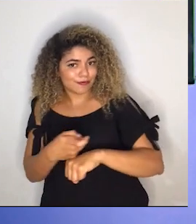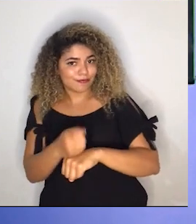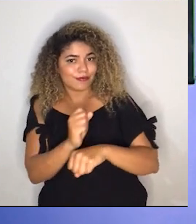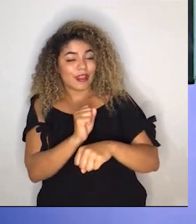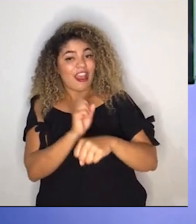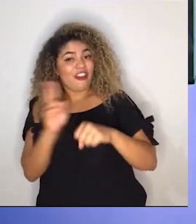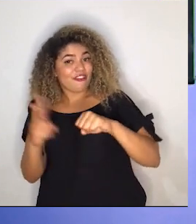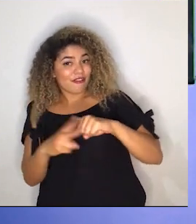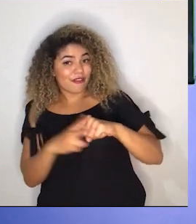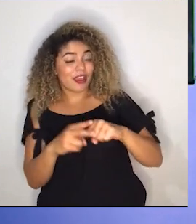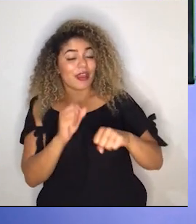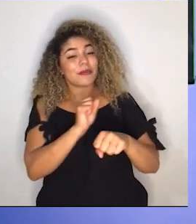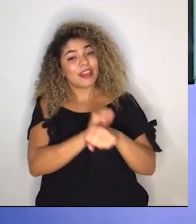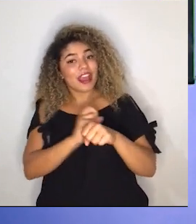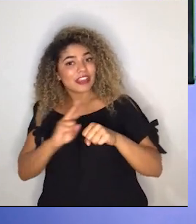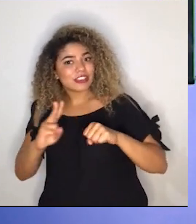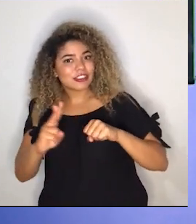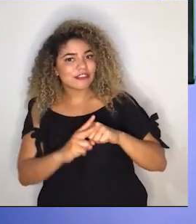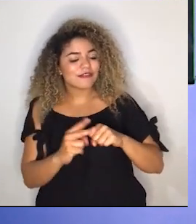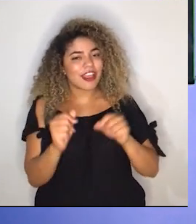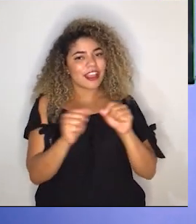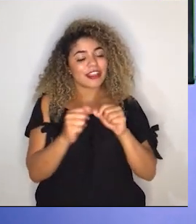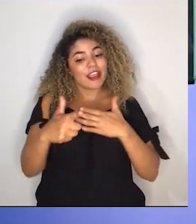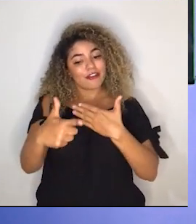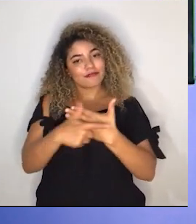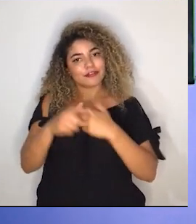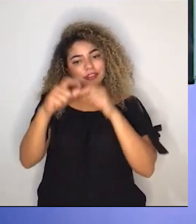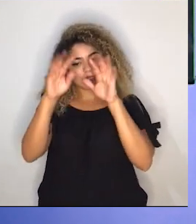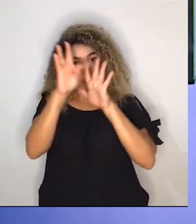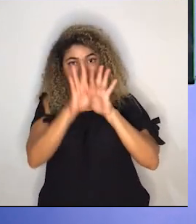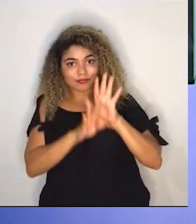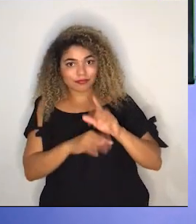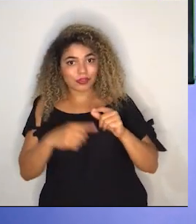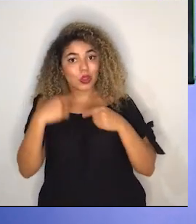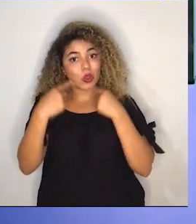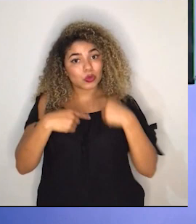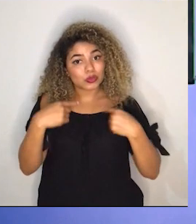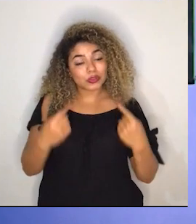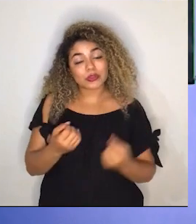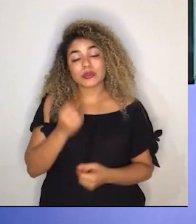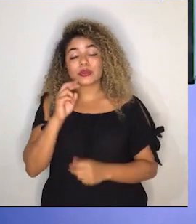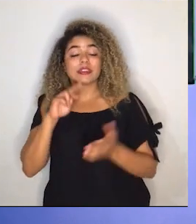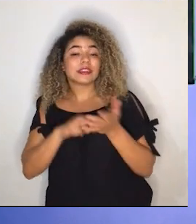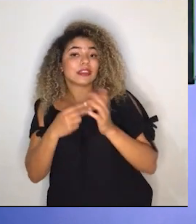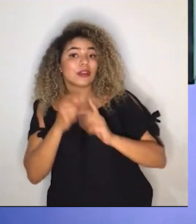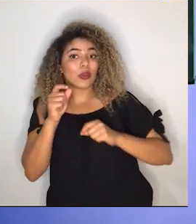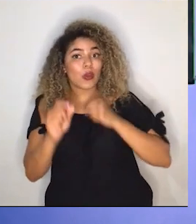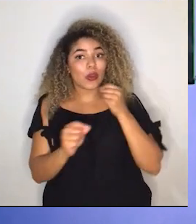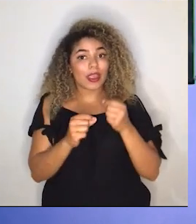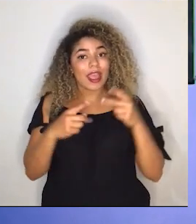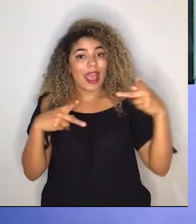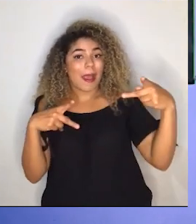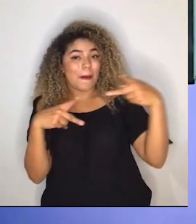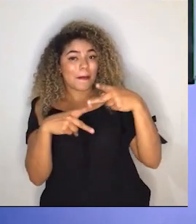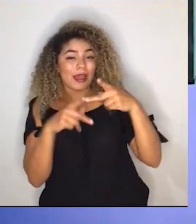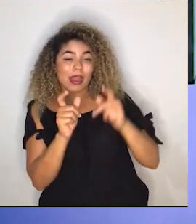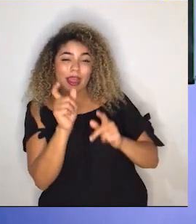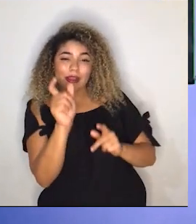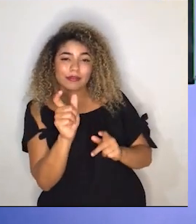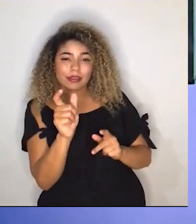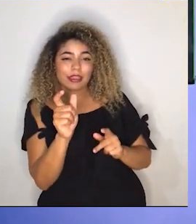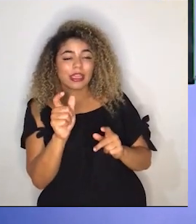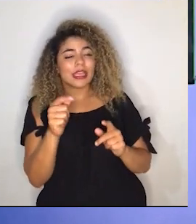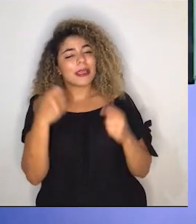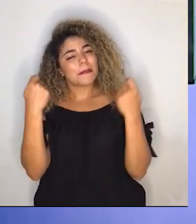adjetivos, verbos e advérbios desempenham no discurso. Em outras palavras, as preposições são unidades